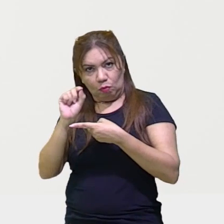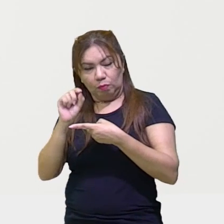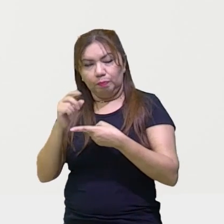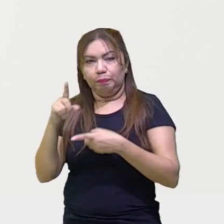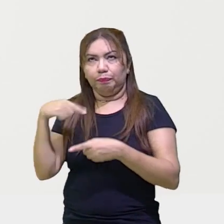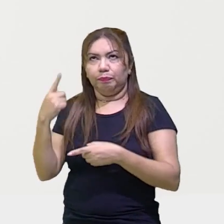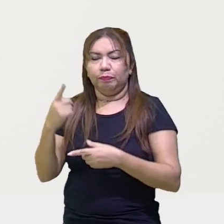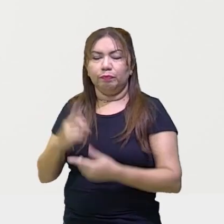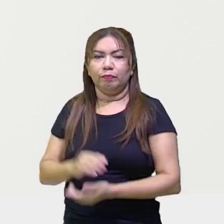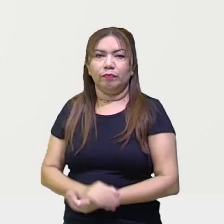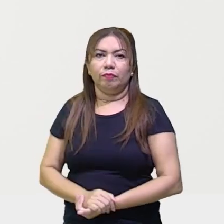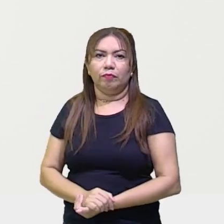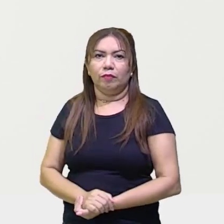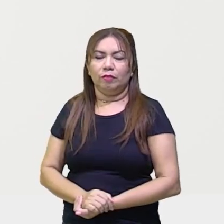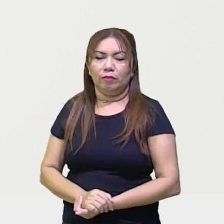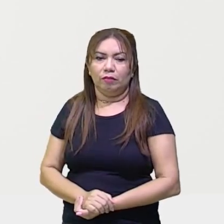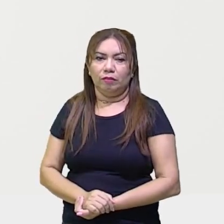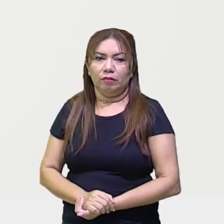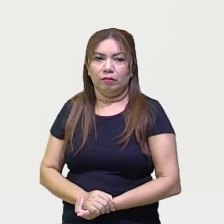para a próxima.